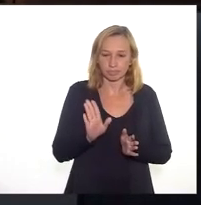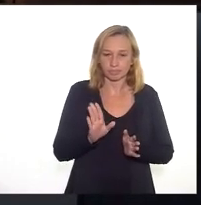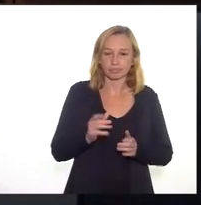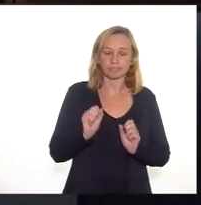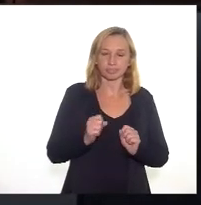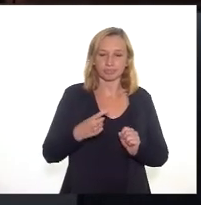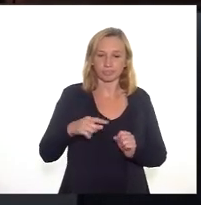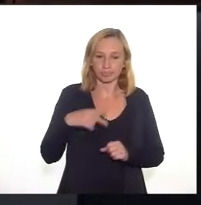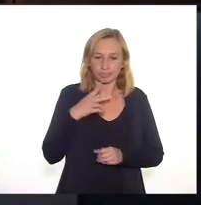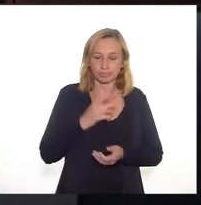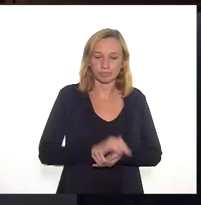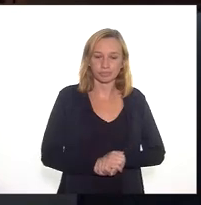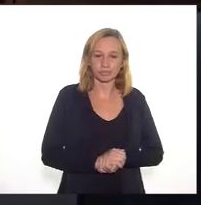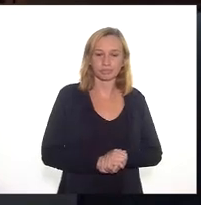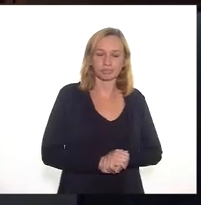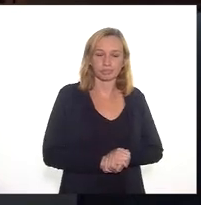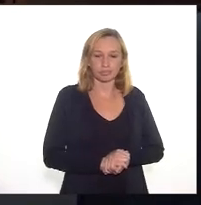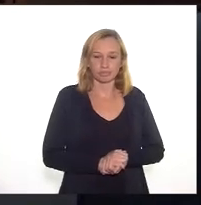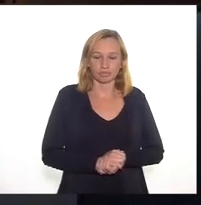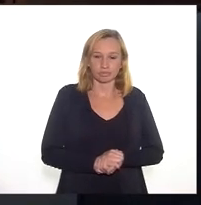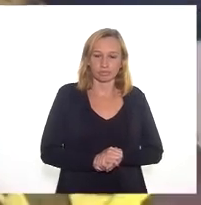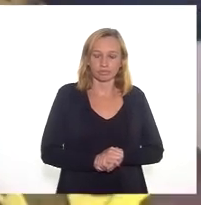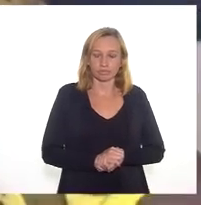por favor. Ok.